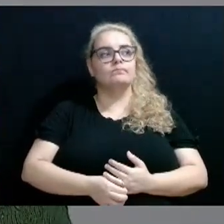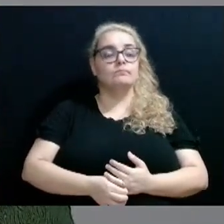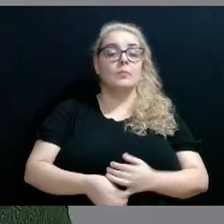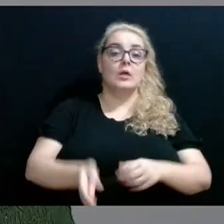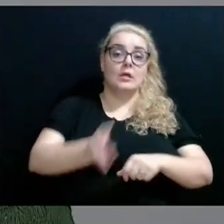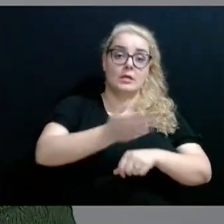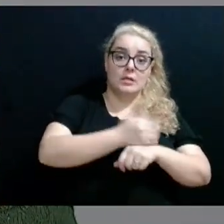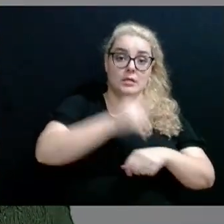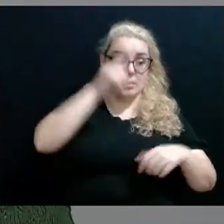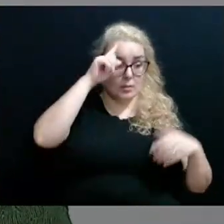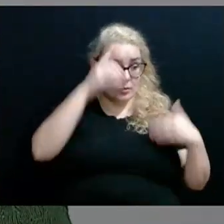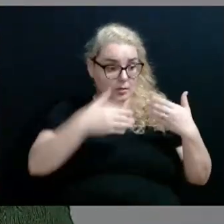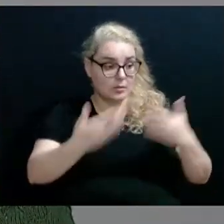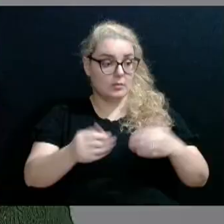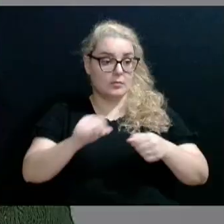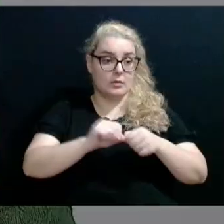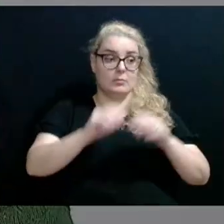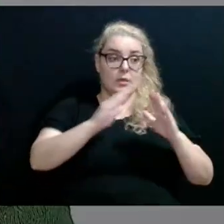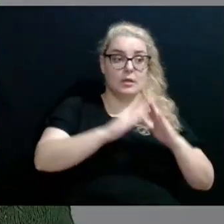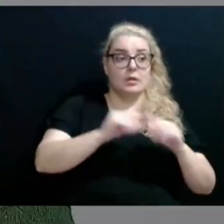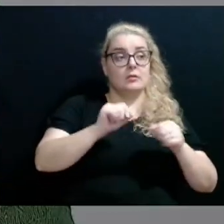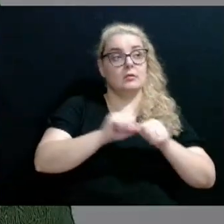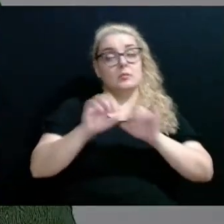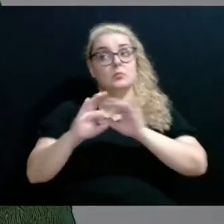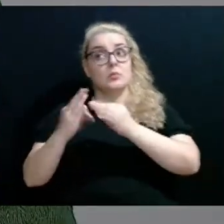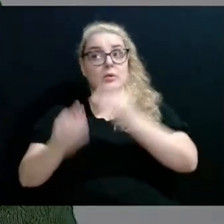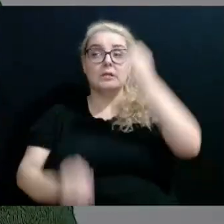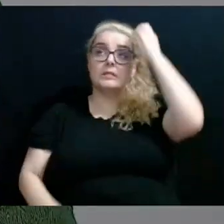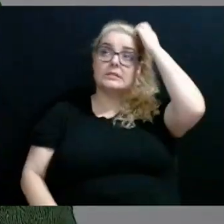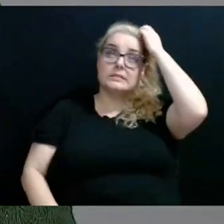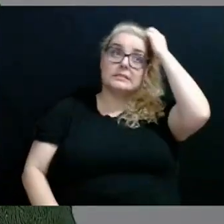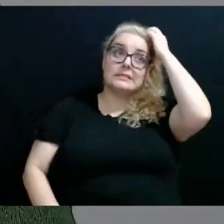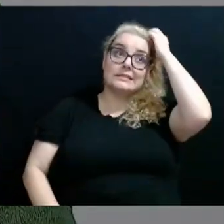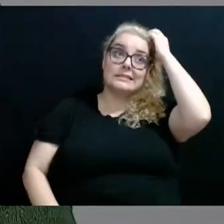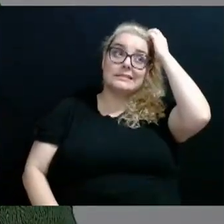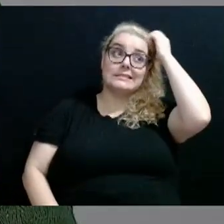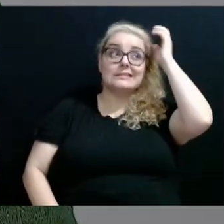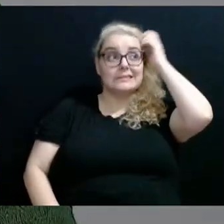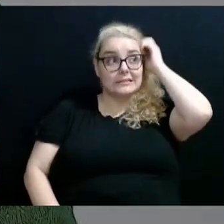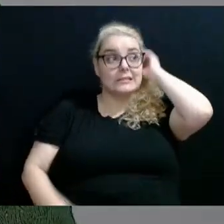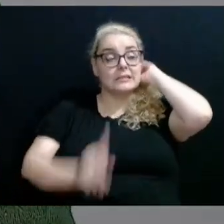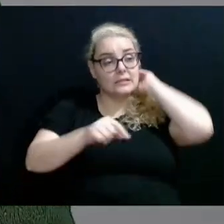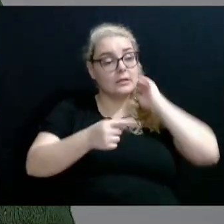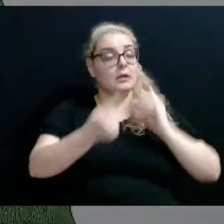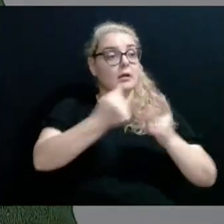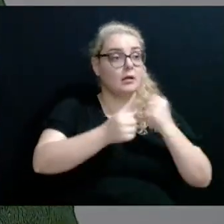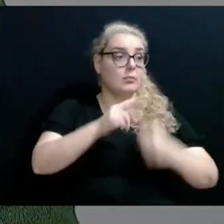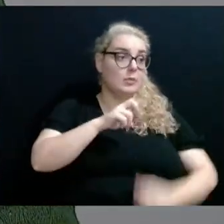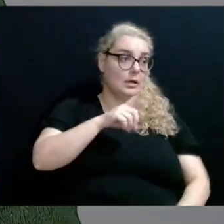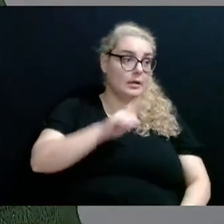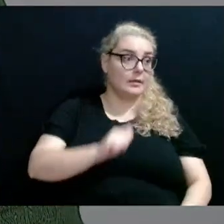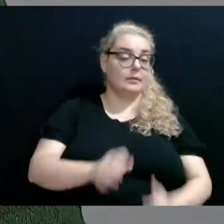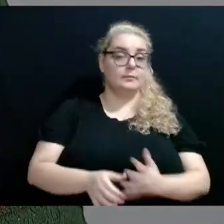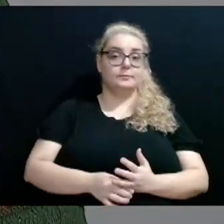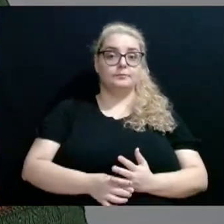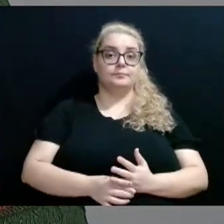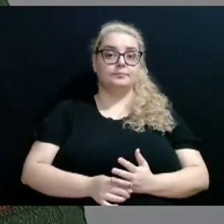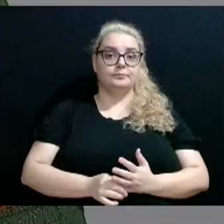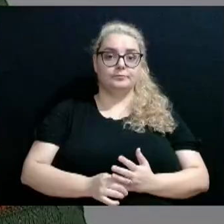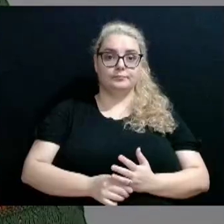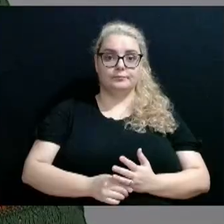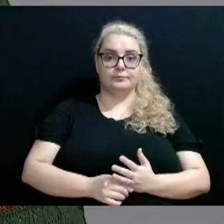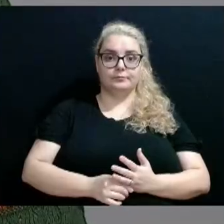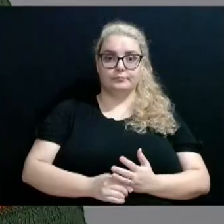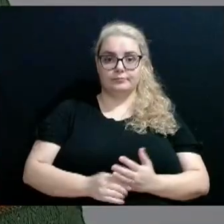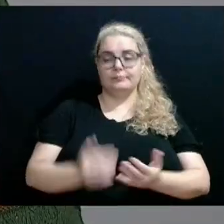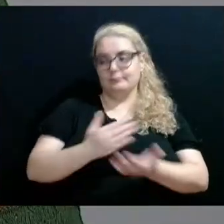corriqueiro, fazia para casa, fazia para a família, também é uma fonte de renda? Geralmente começa dessa